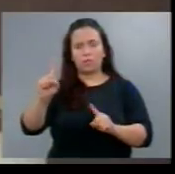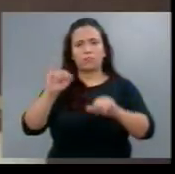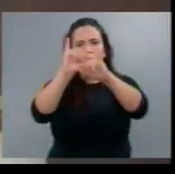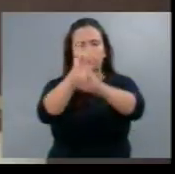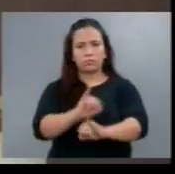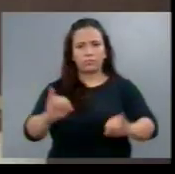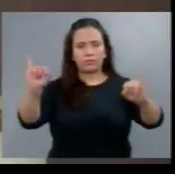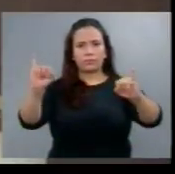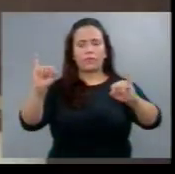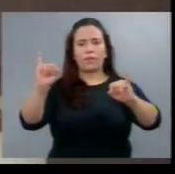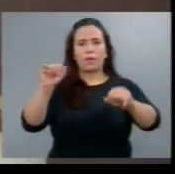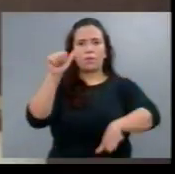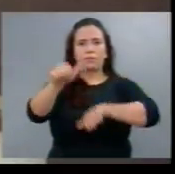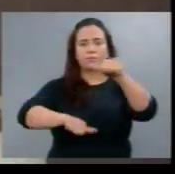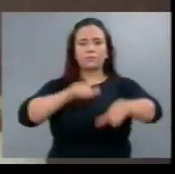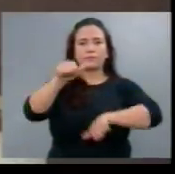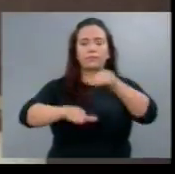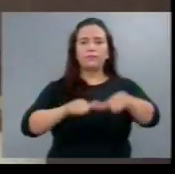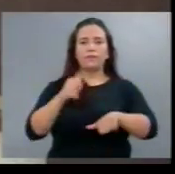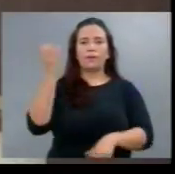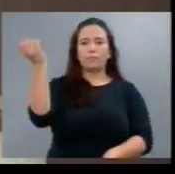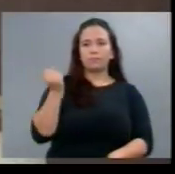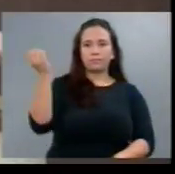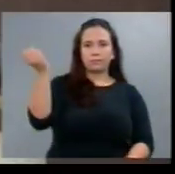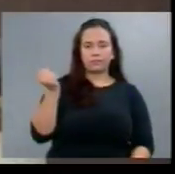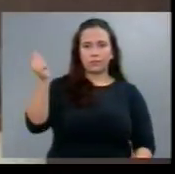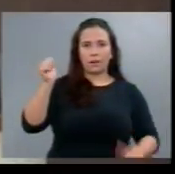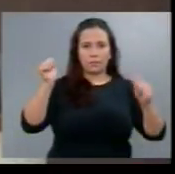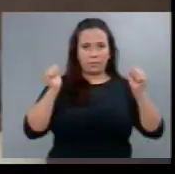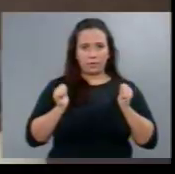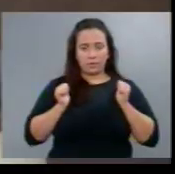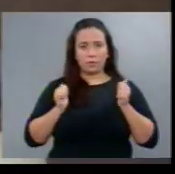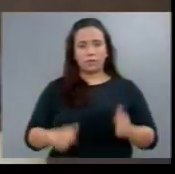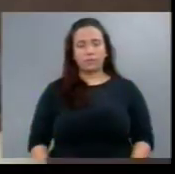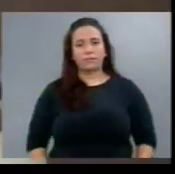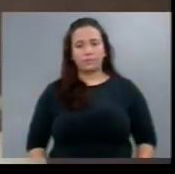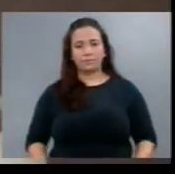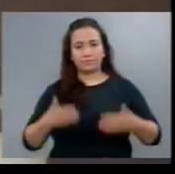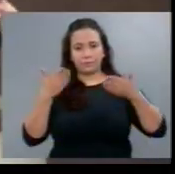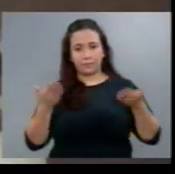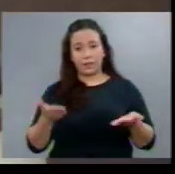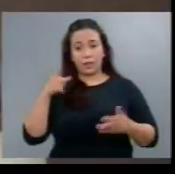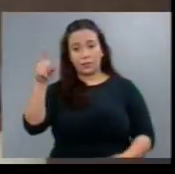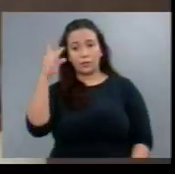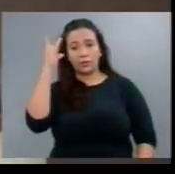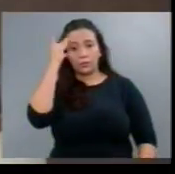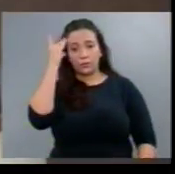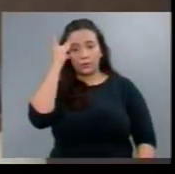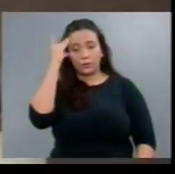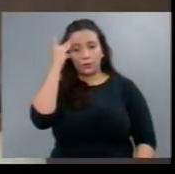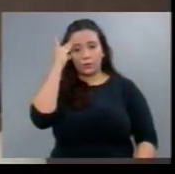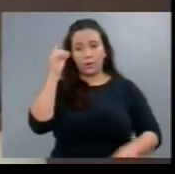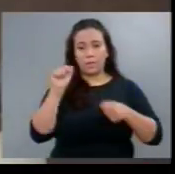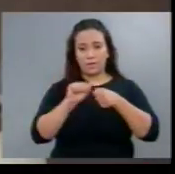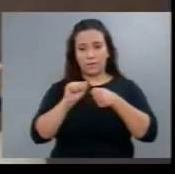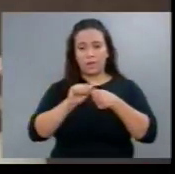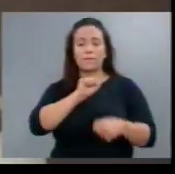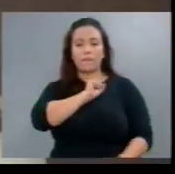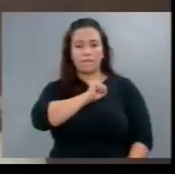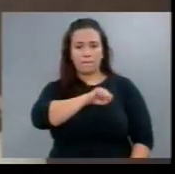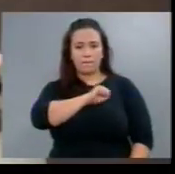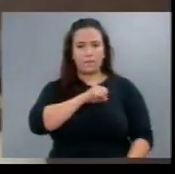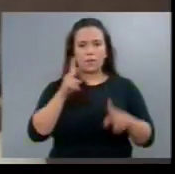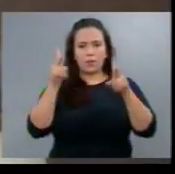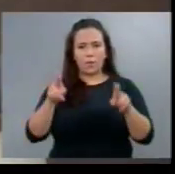da reforma da Previdência. A mesma coisa que se fez, que Dilma fez, de forma perversa, inclusive,